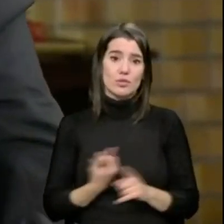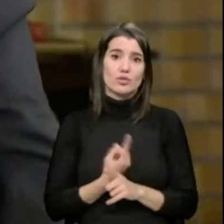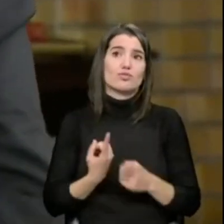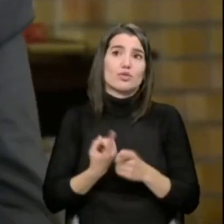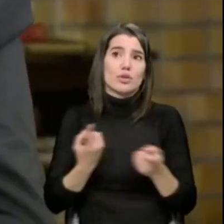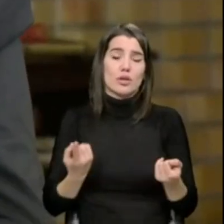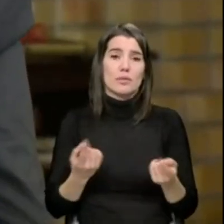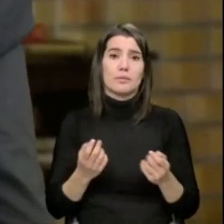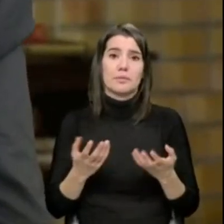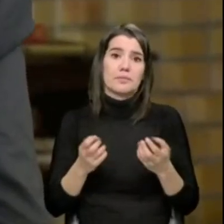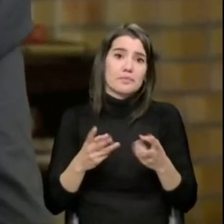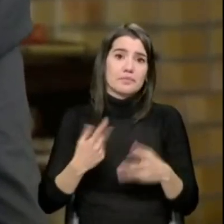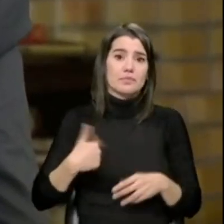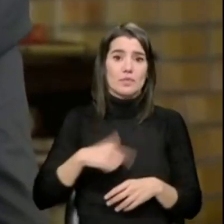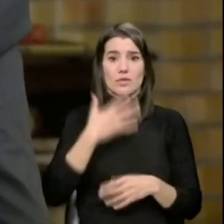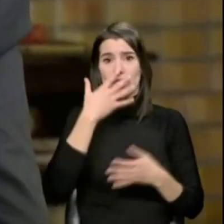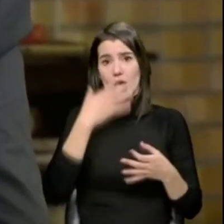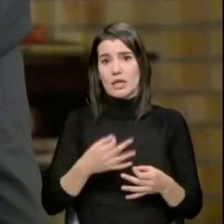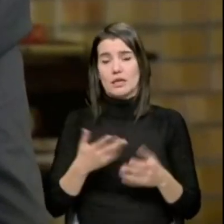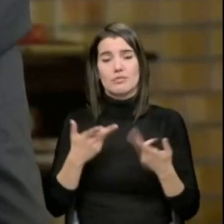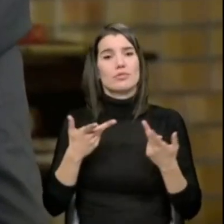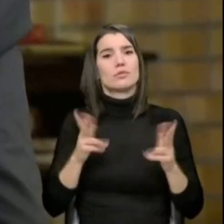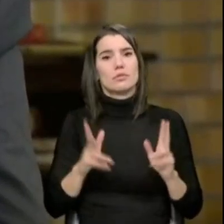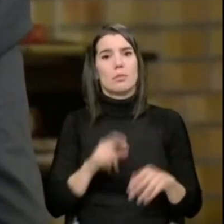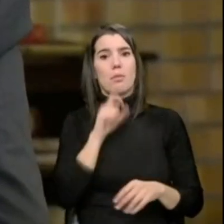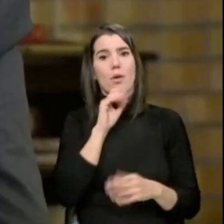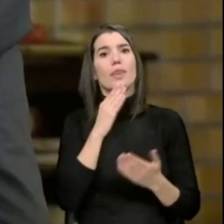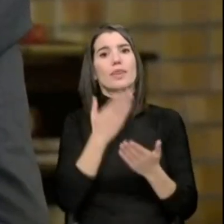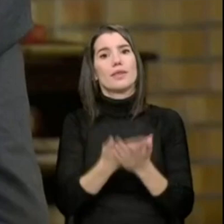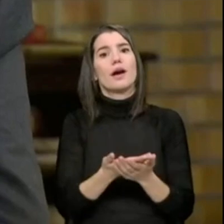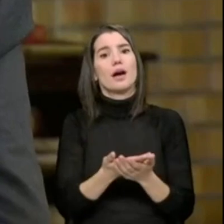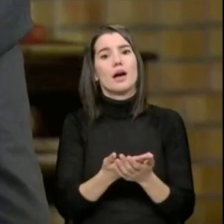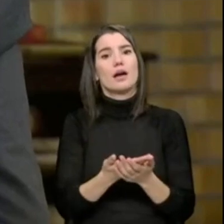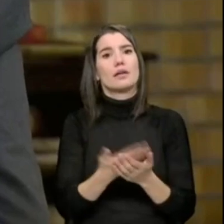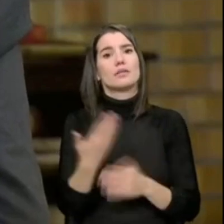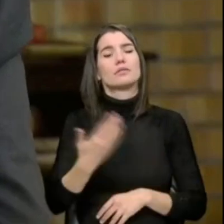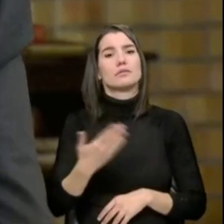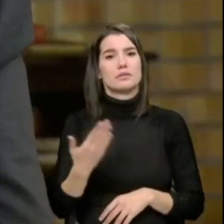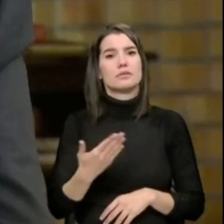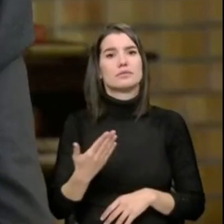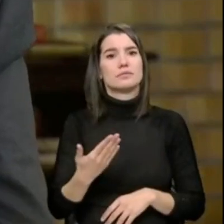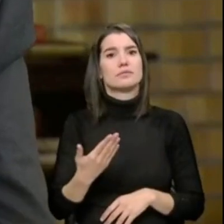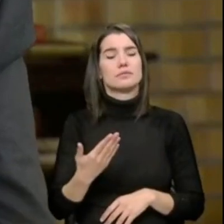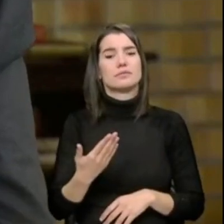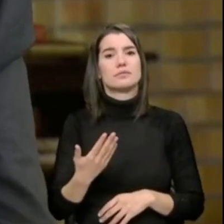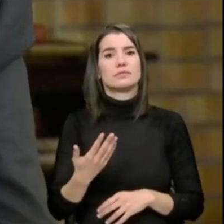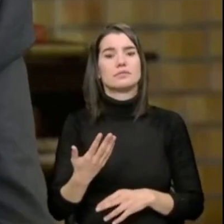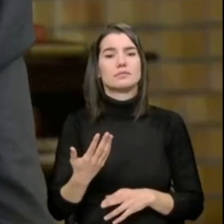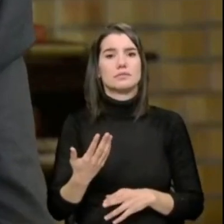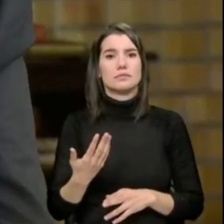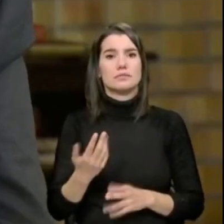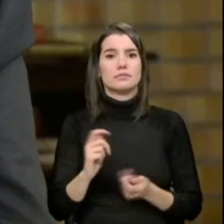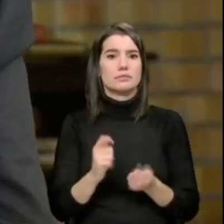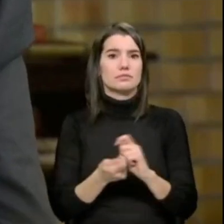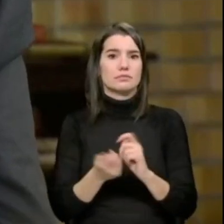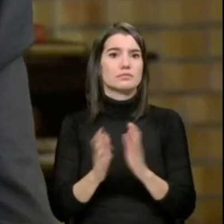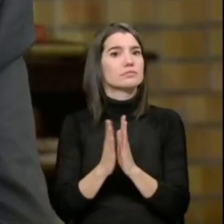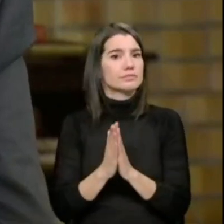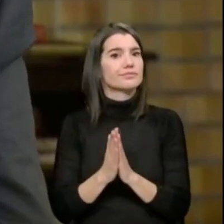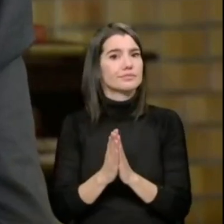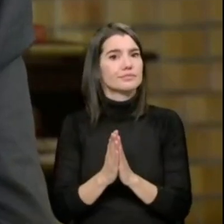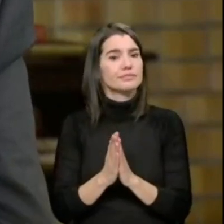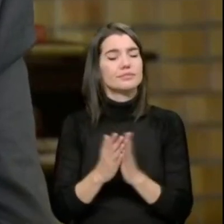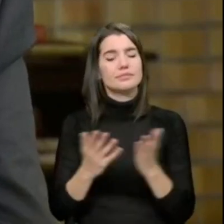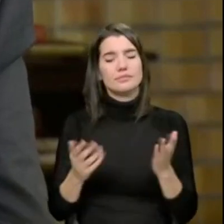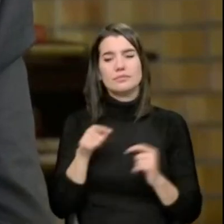nós acreditamos que uma liberdade também pode promover este direito, digamos assim, a mudar a religião. Portanto, este